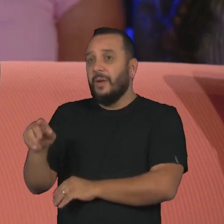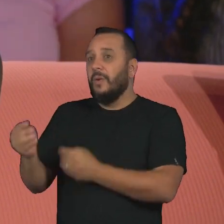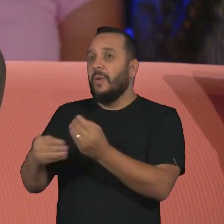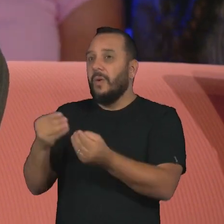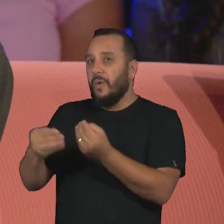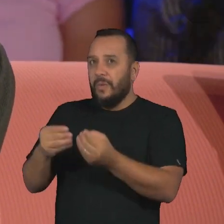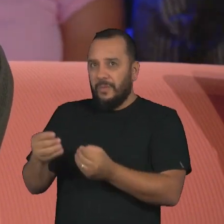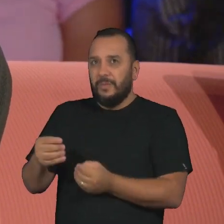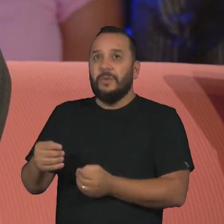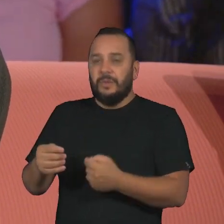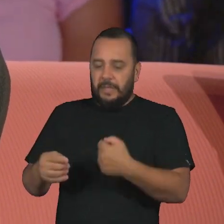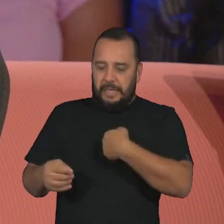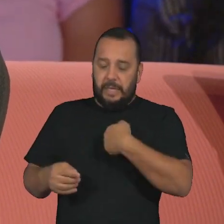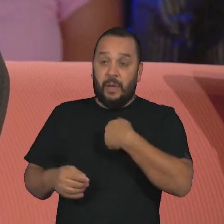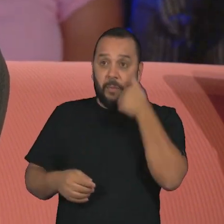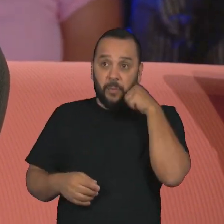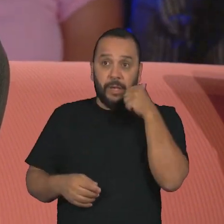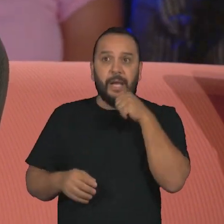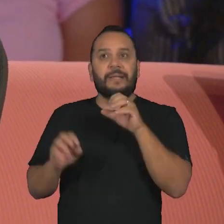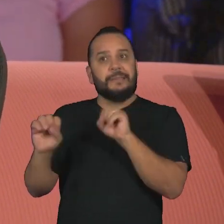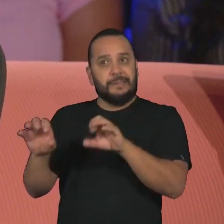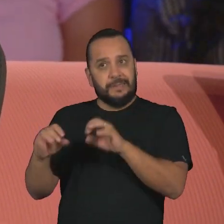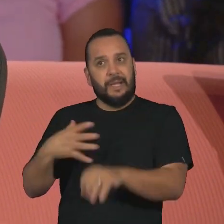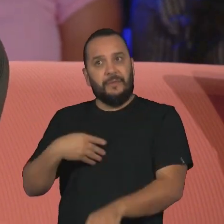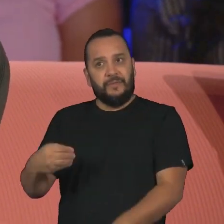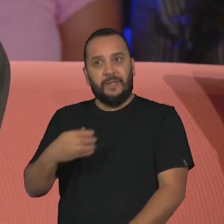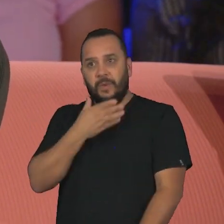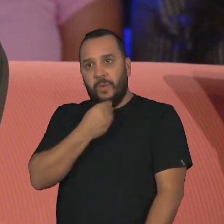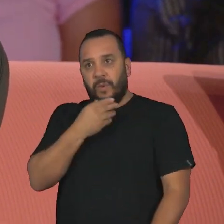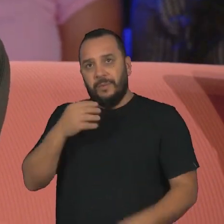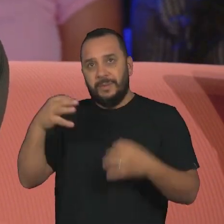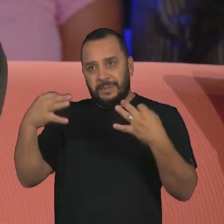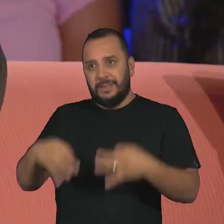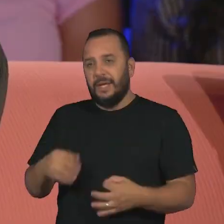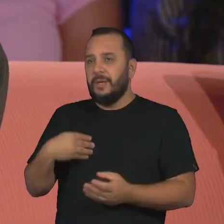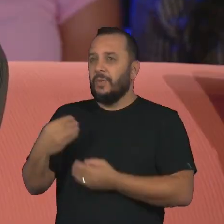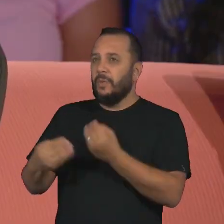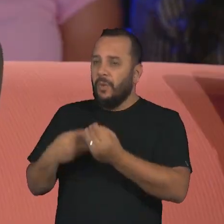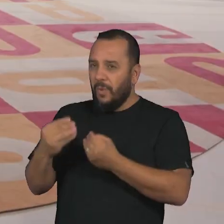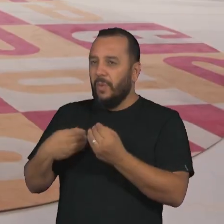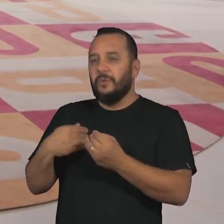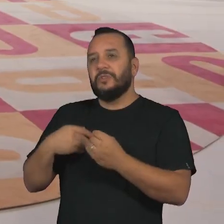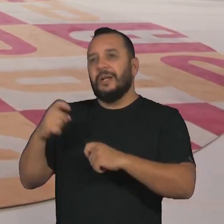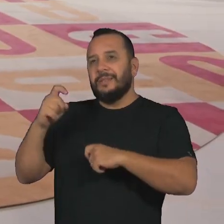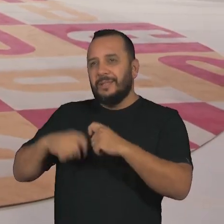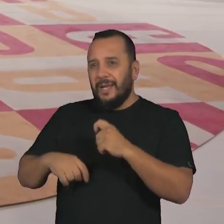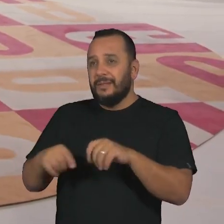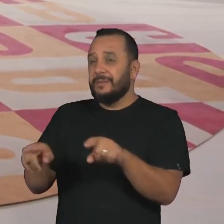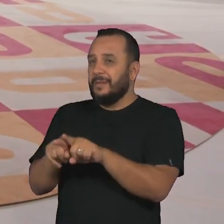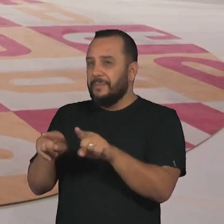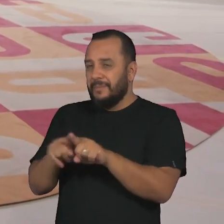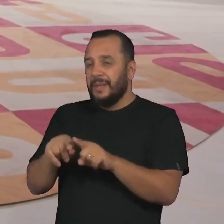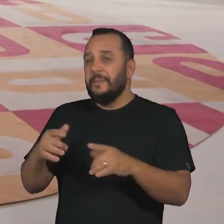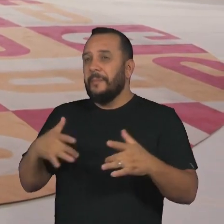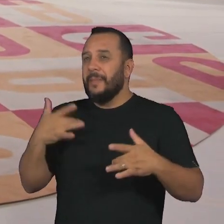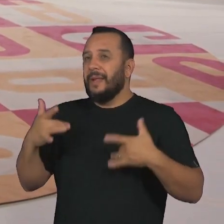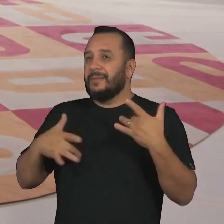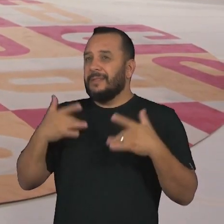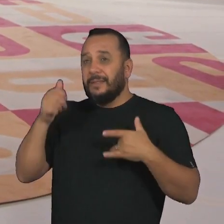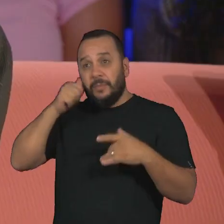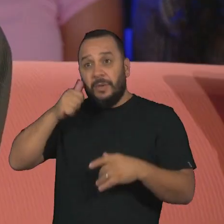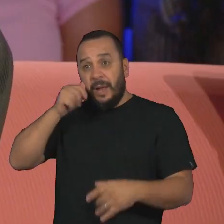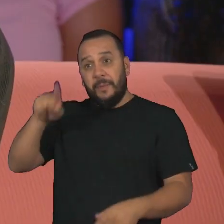também formamos esses homens, sabe? A parte sexual, como é que a gente fala. O prazer feminino, meu filho, tem que vir antes do